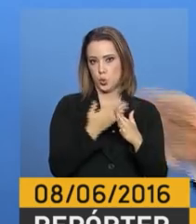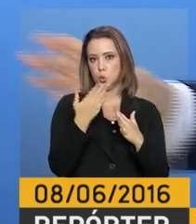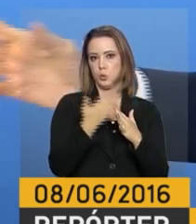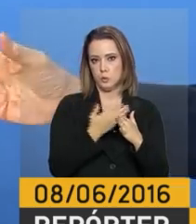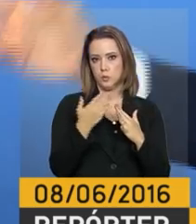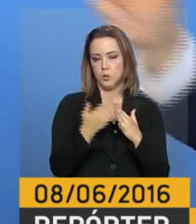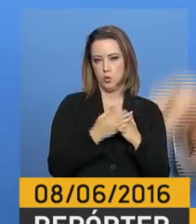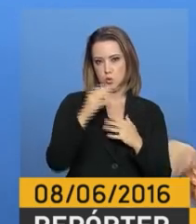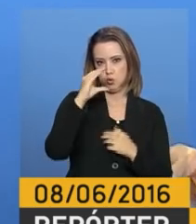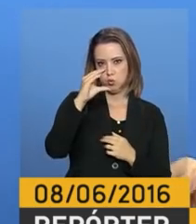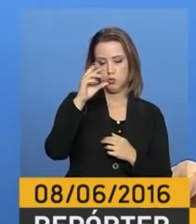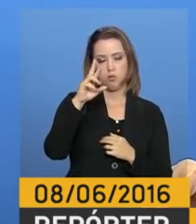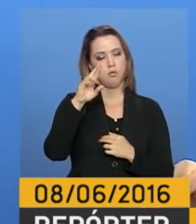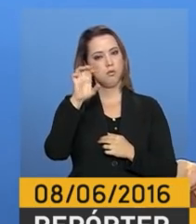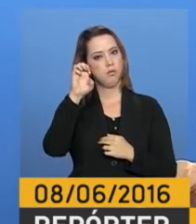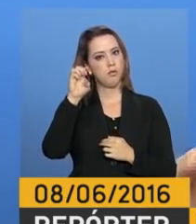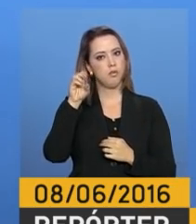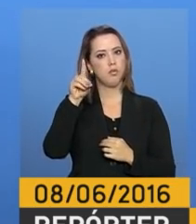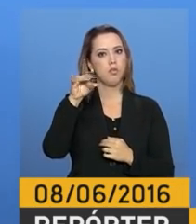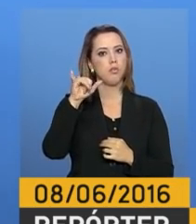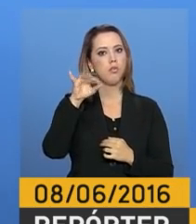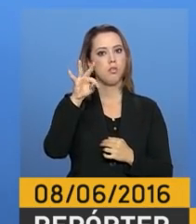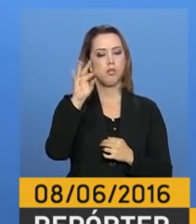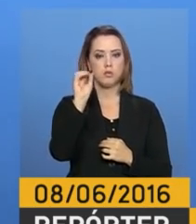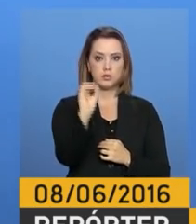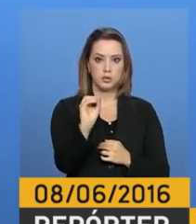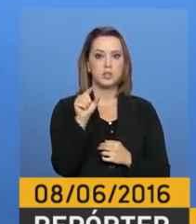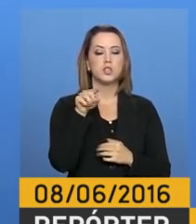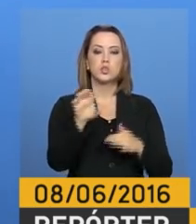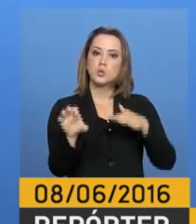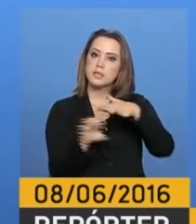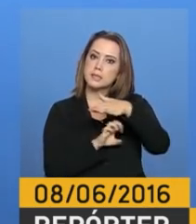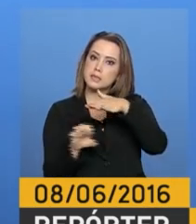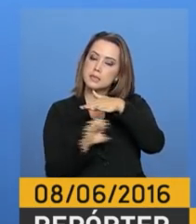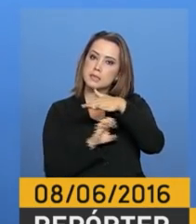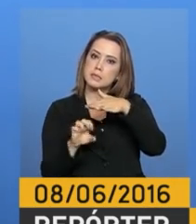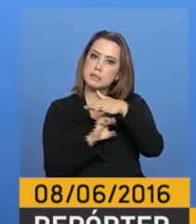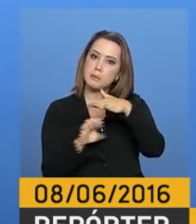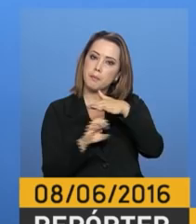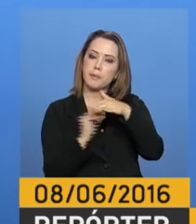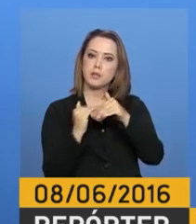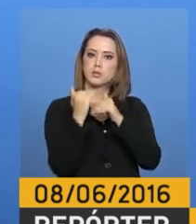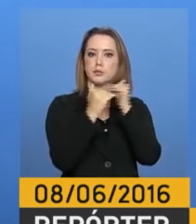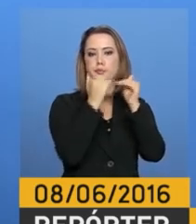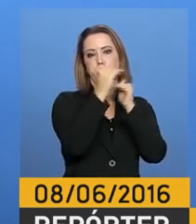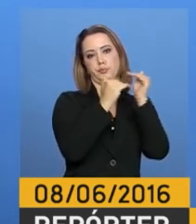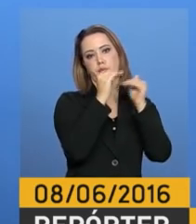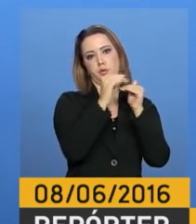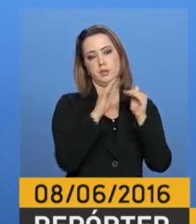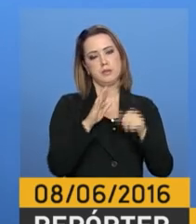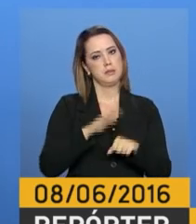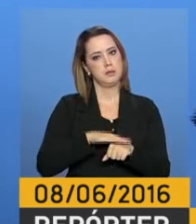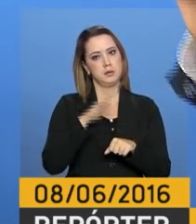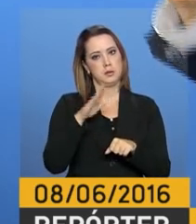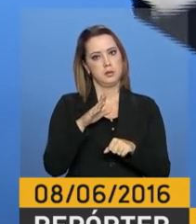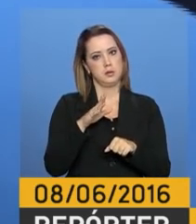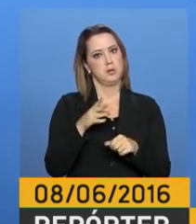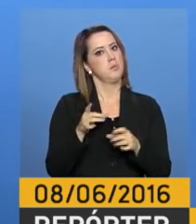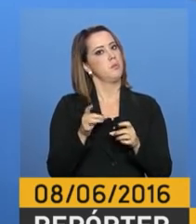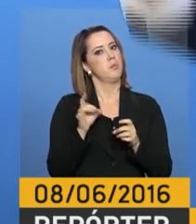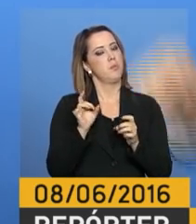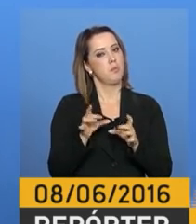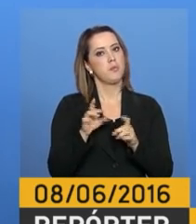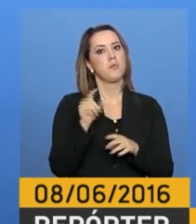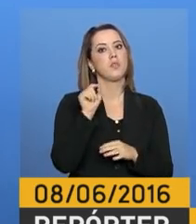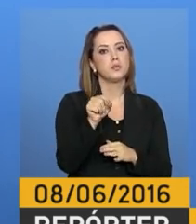estabilidade isso gerou a maior formalização das empresas o que fez com um crédito crescesse acima do produto este